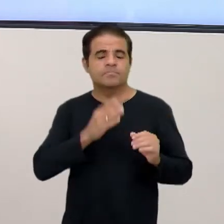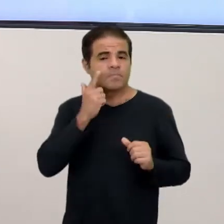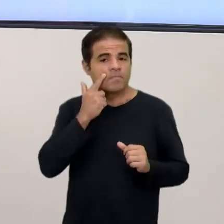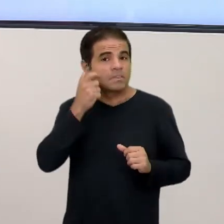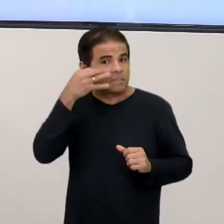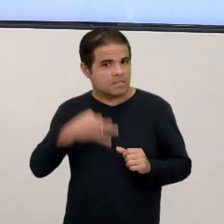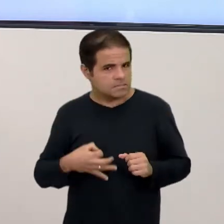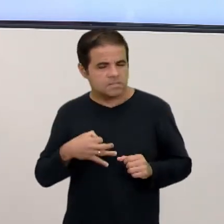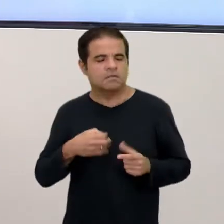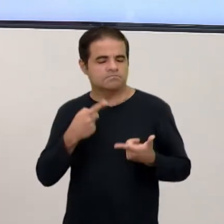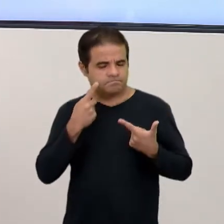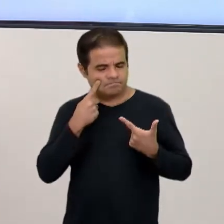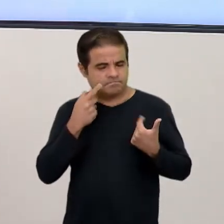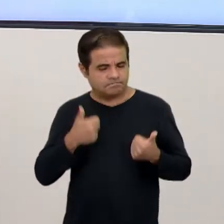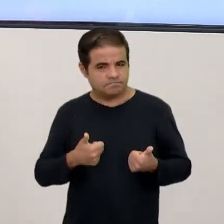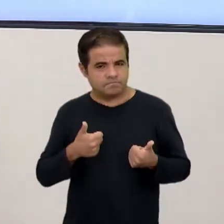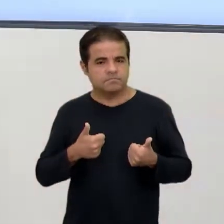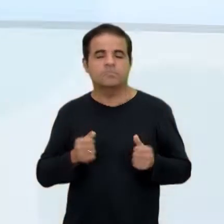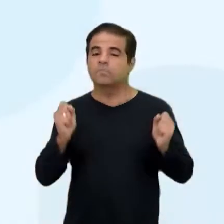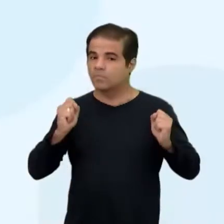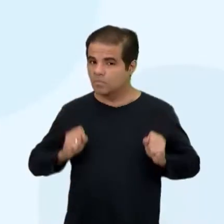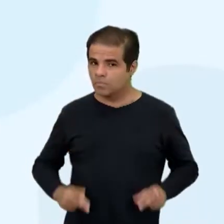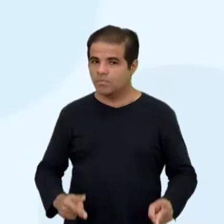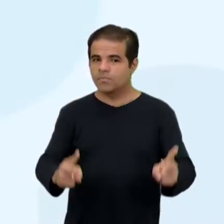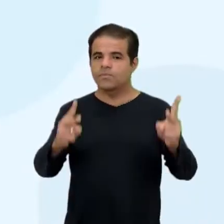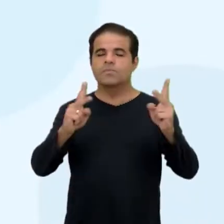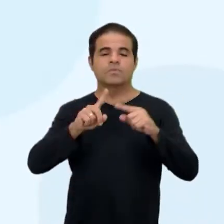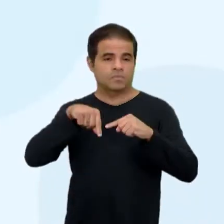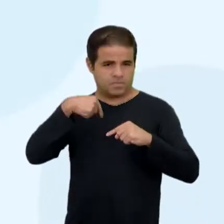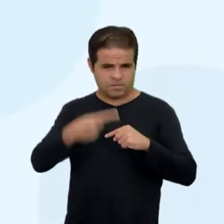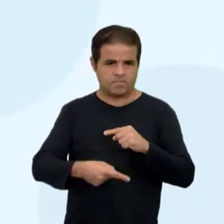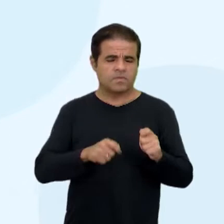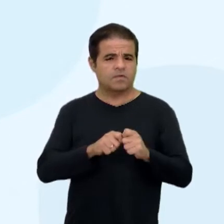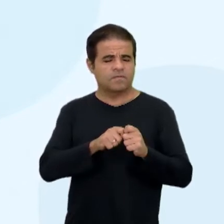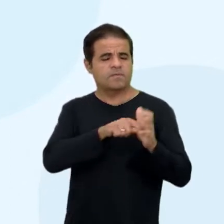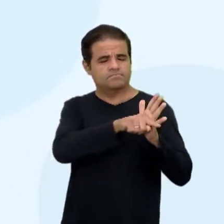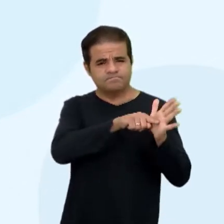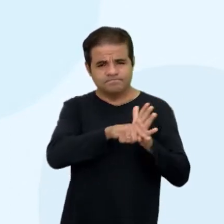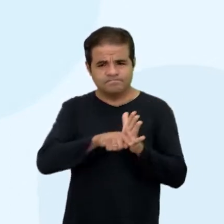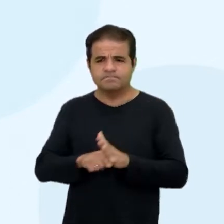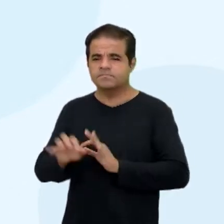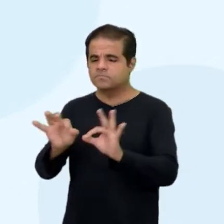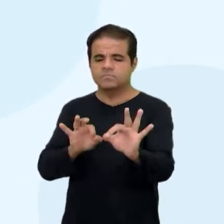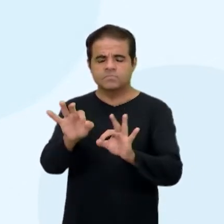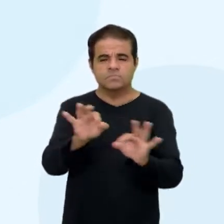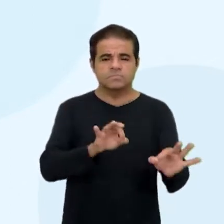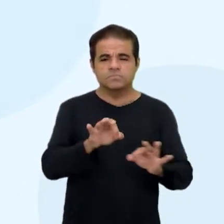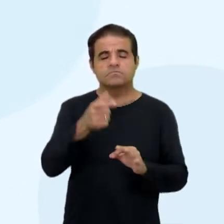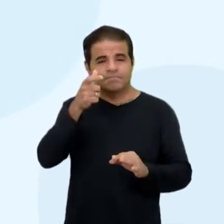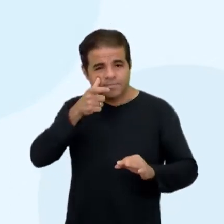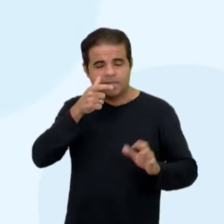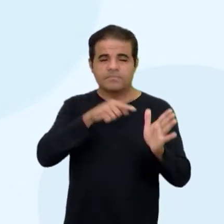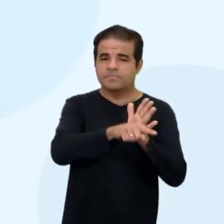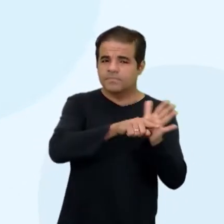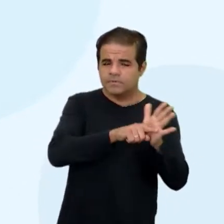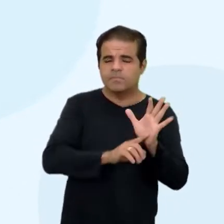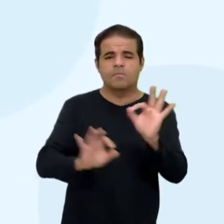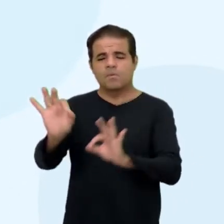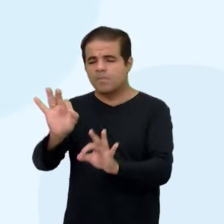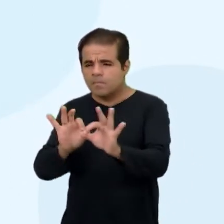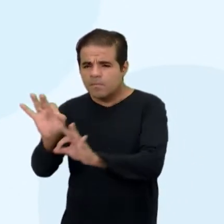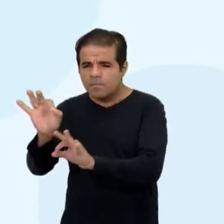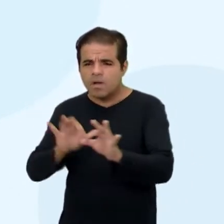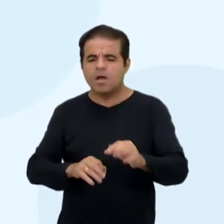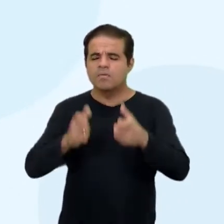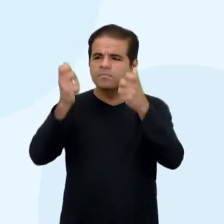certo, tá bom? Continuando, ó, depois que a gente faz essa pesquisa, né, esse planejamento,